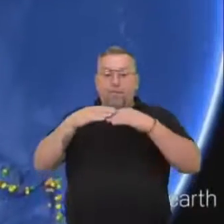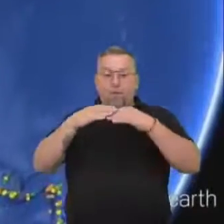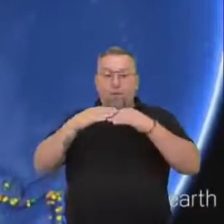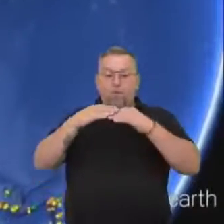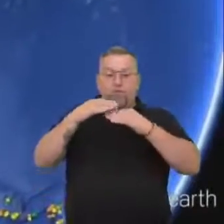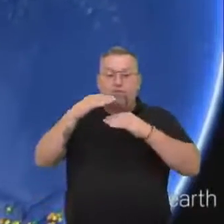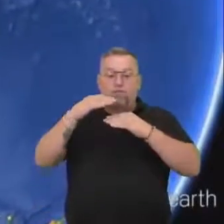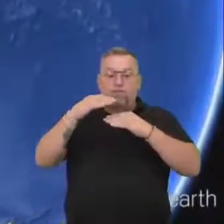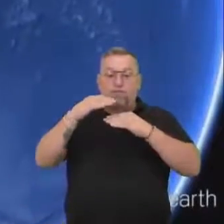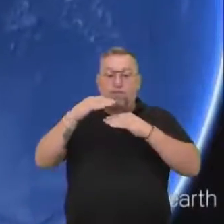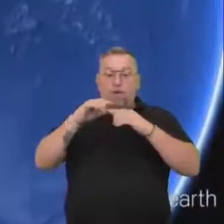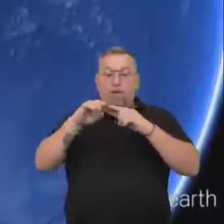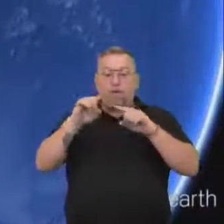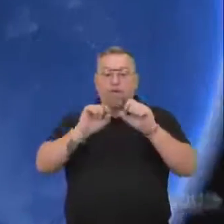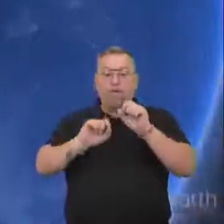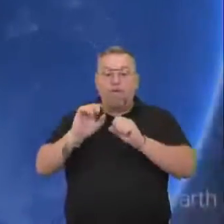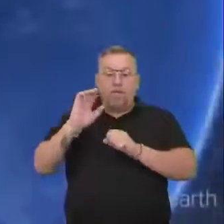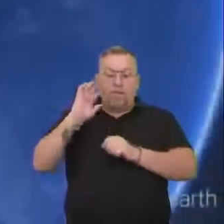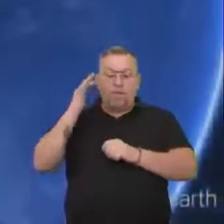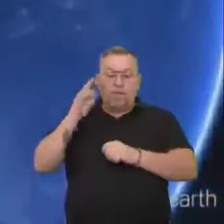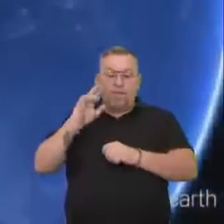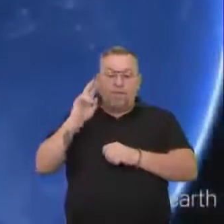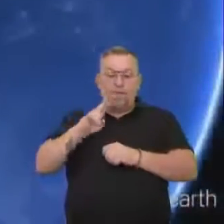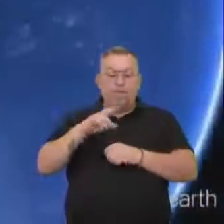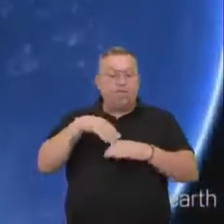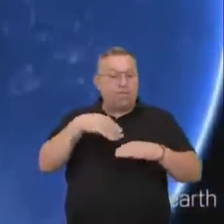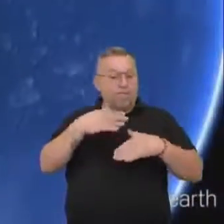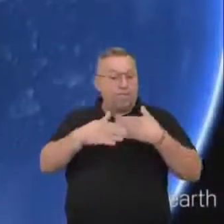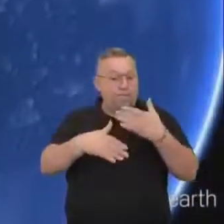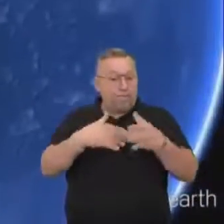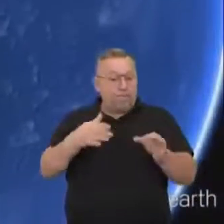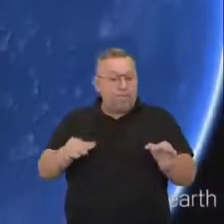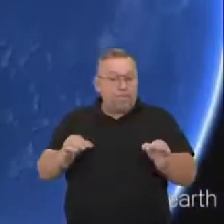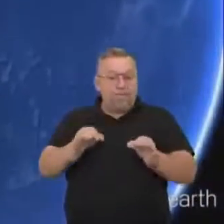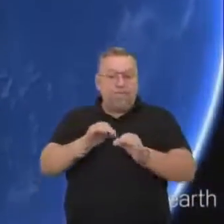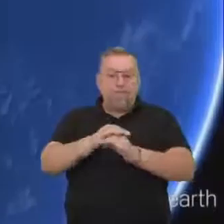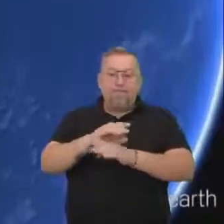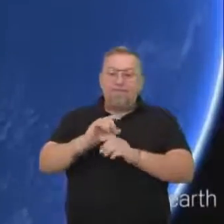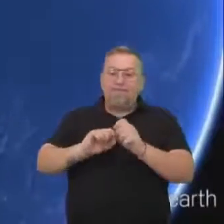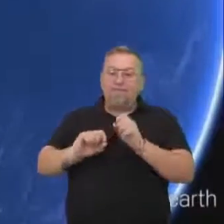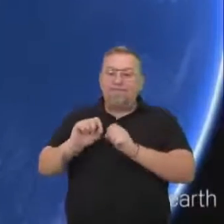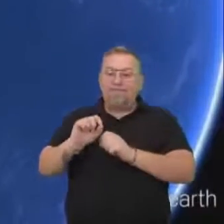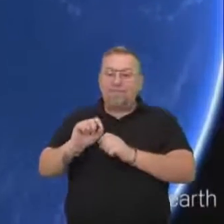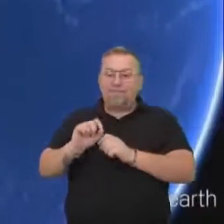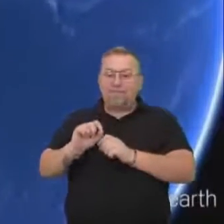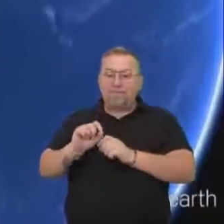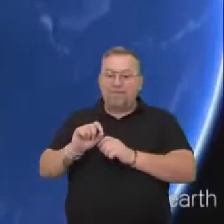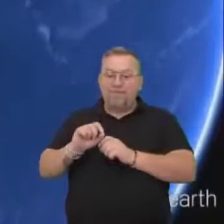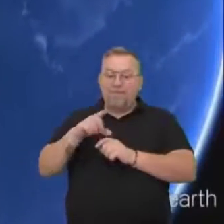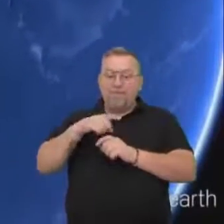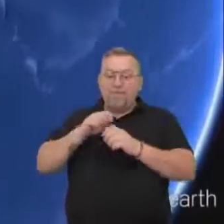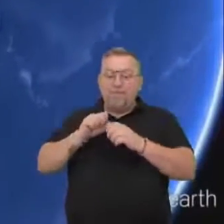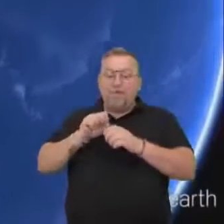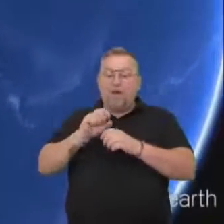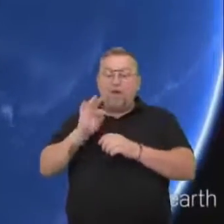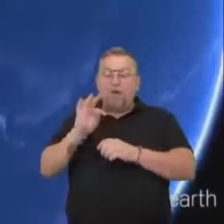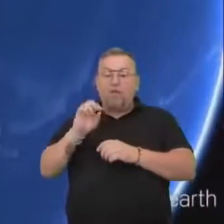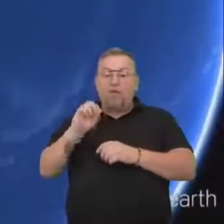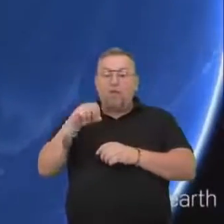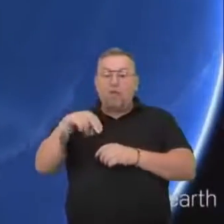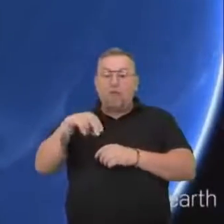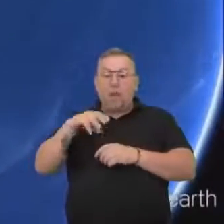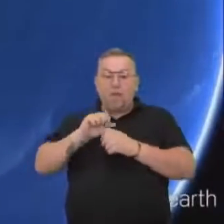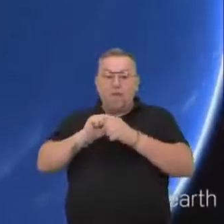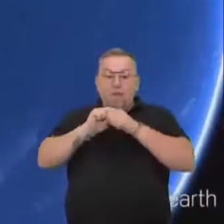em outra placa, né? E aí, né, com o passar do tempo, ela acabou formando né, esse tsunami aí que